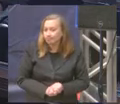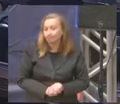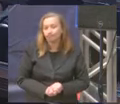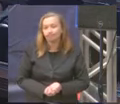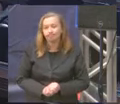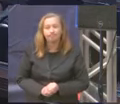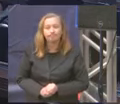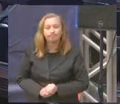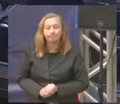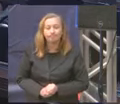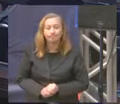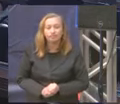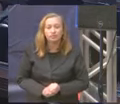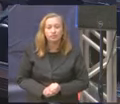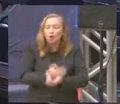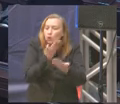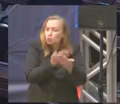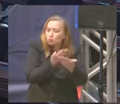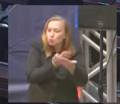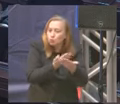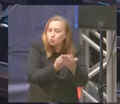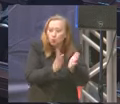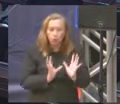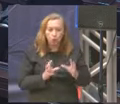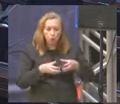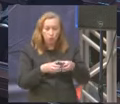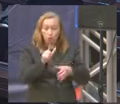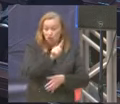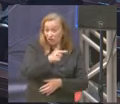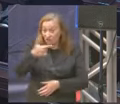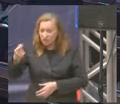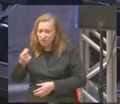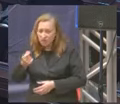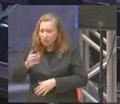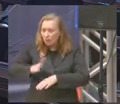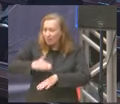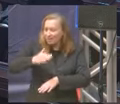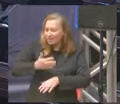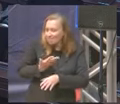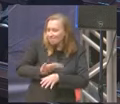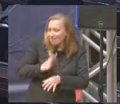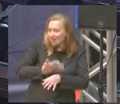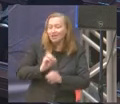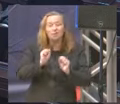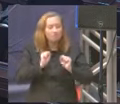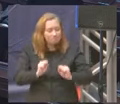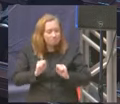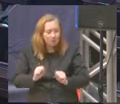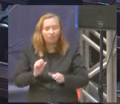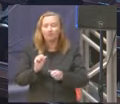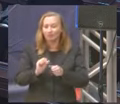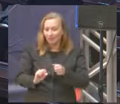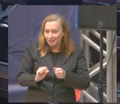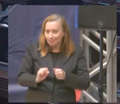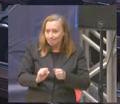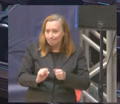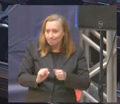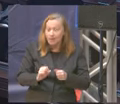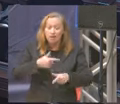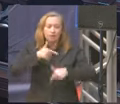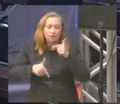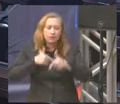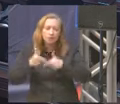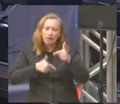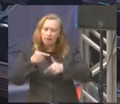desse estudo do grupo do B20, que são coisas mais práticas que a gente pode estar fazendo para